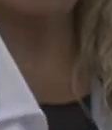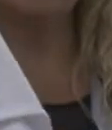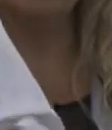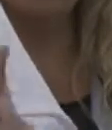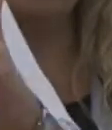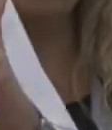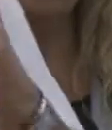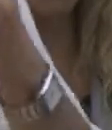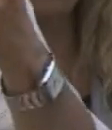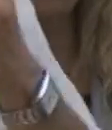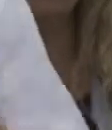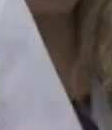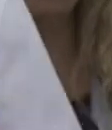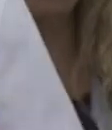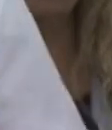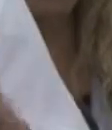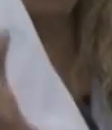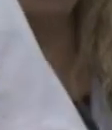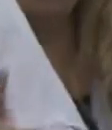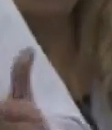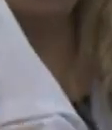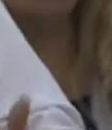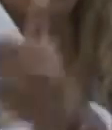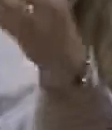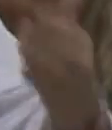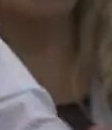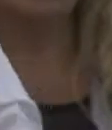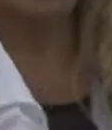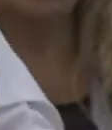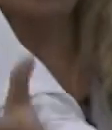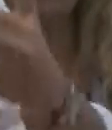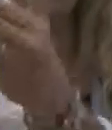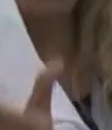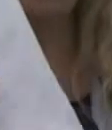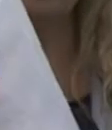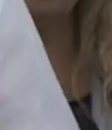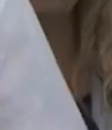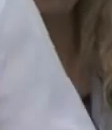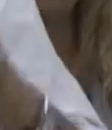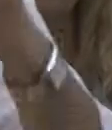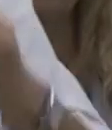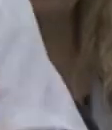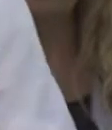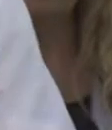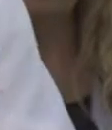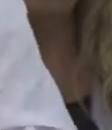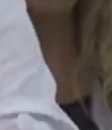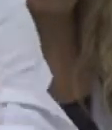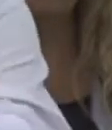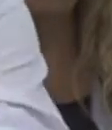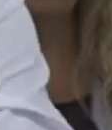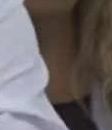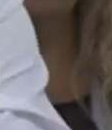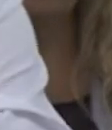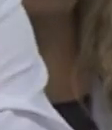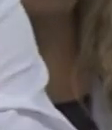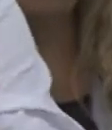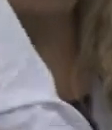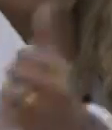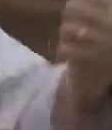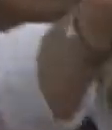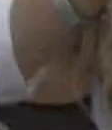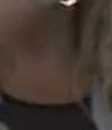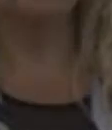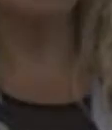estudo, para que possamos ter, num futuro, um país que, de fato, valorize sua criança